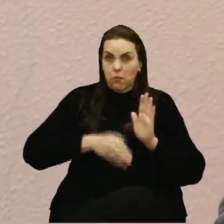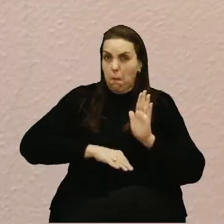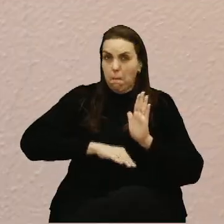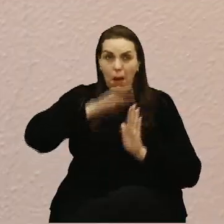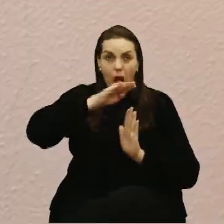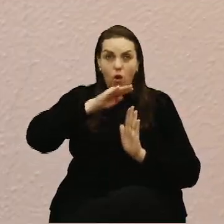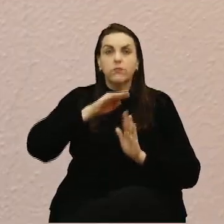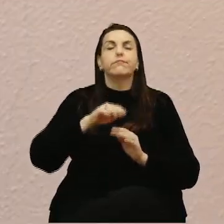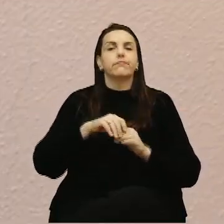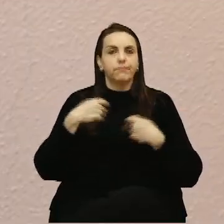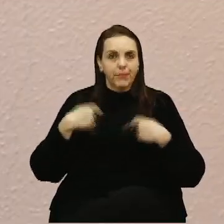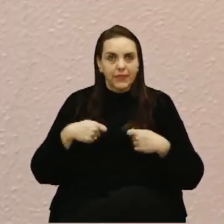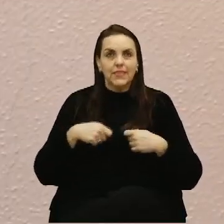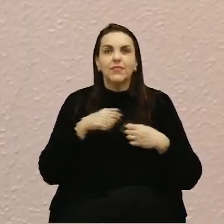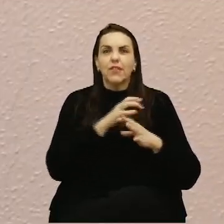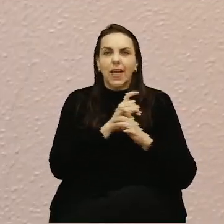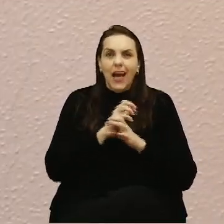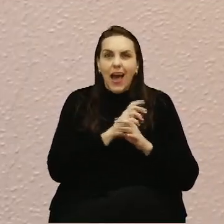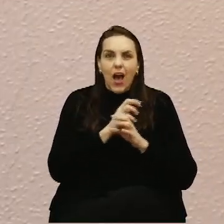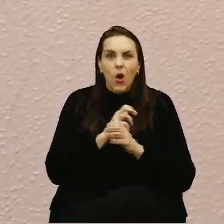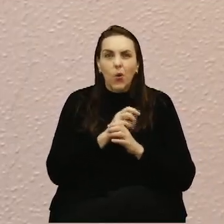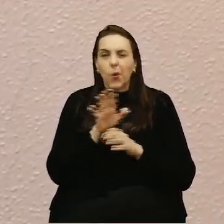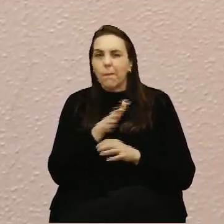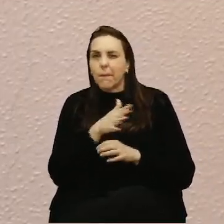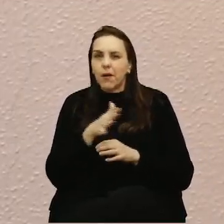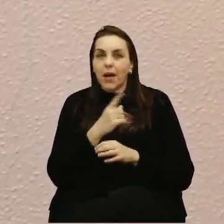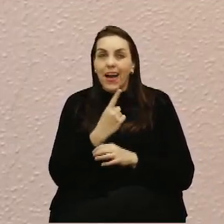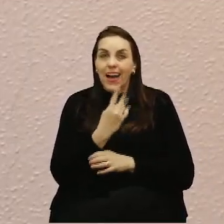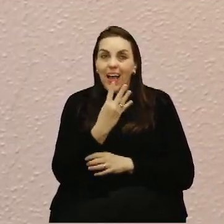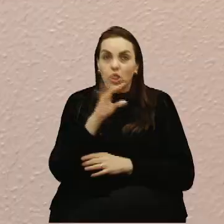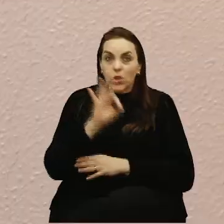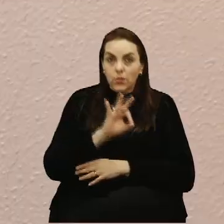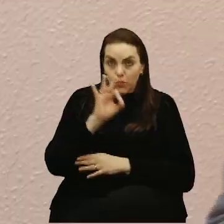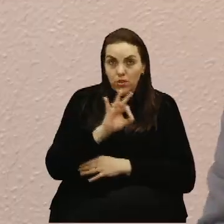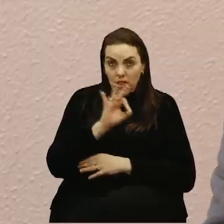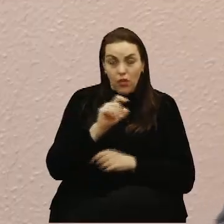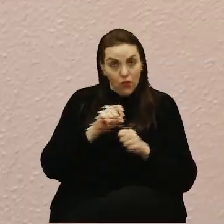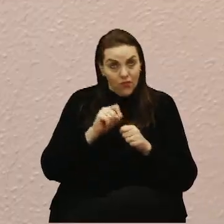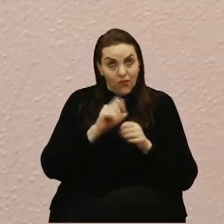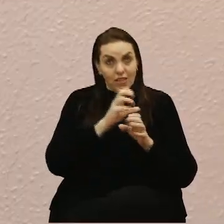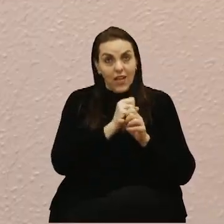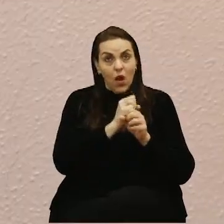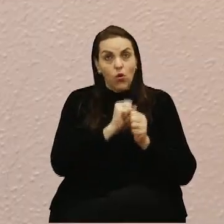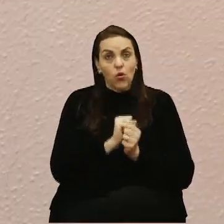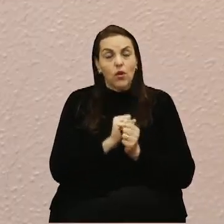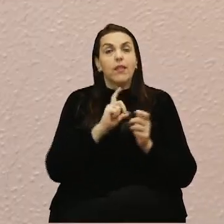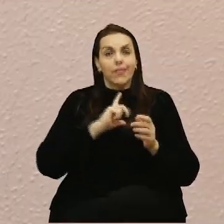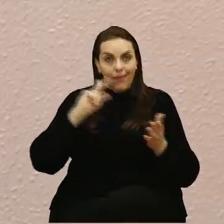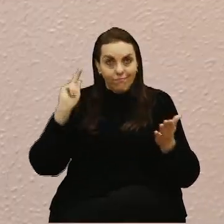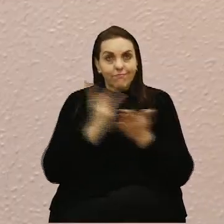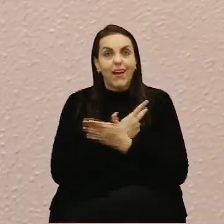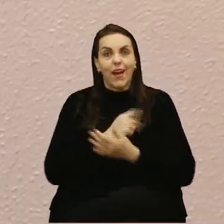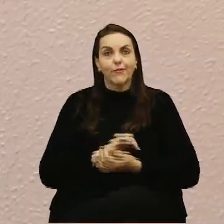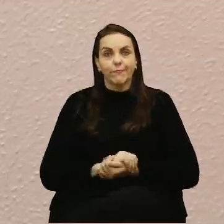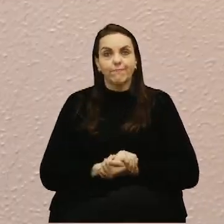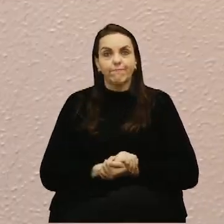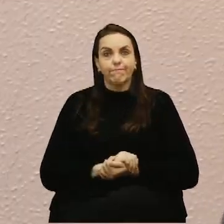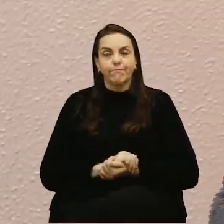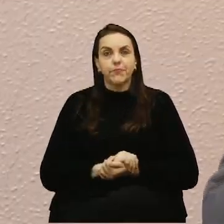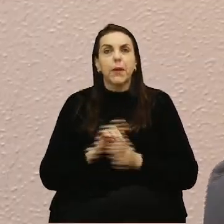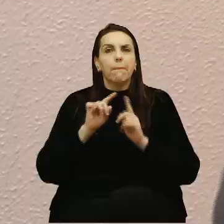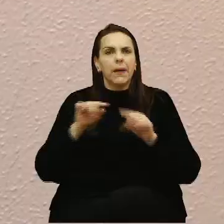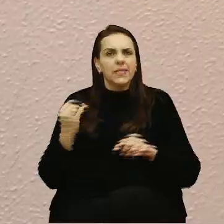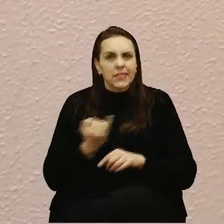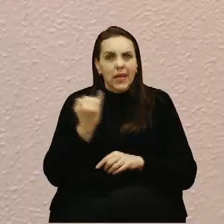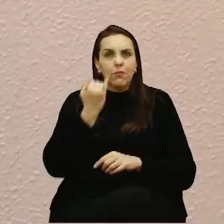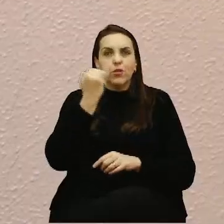para além do valor ali de um pouco mais de 14% que foi o reajuste, é porque tem alguma coisa de errada. Mas é importante,